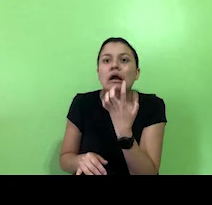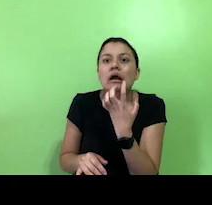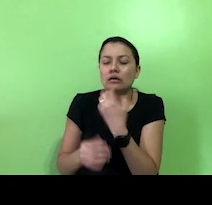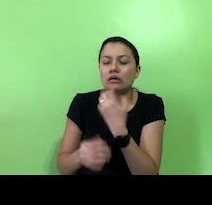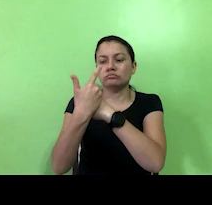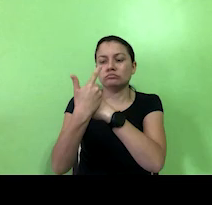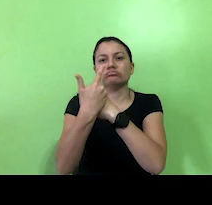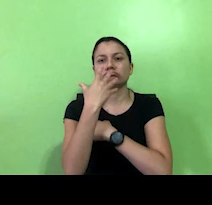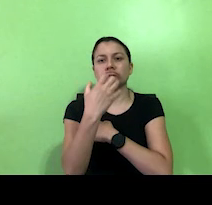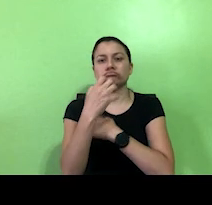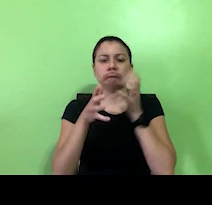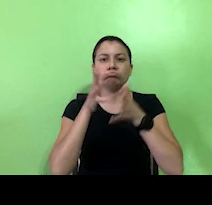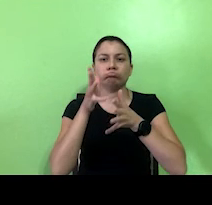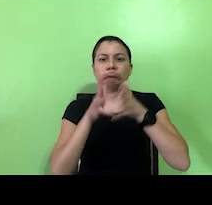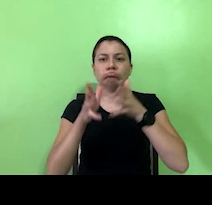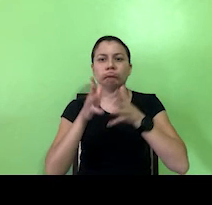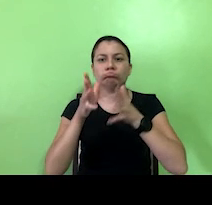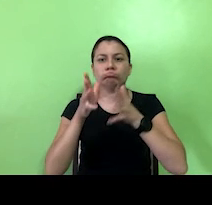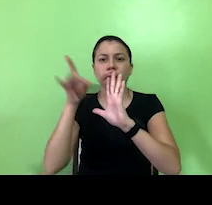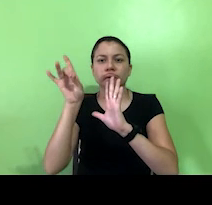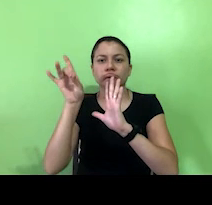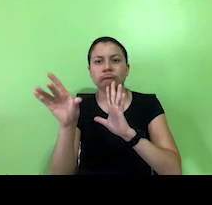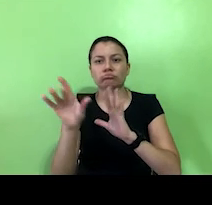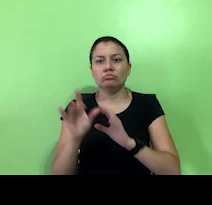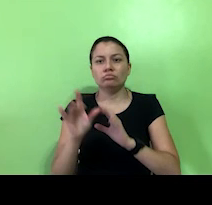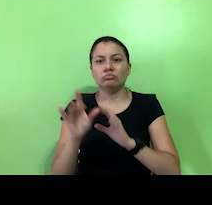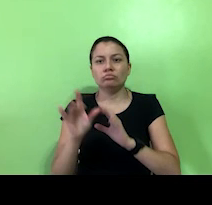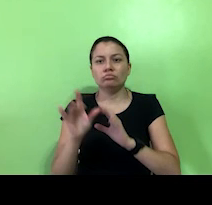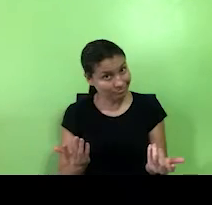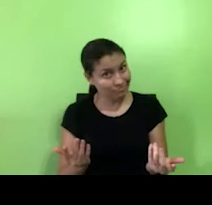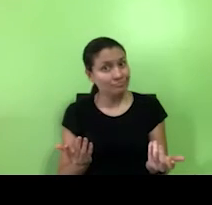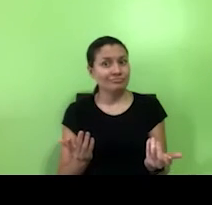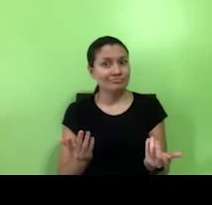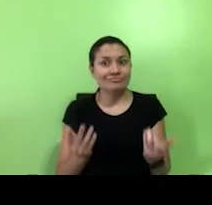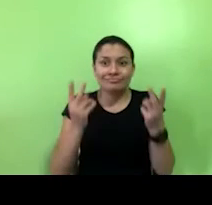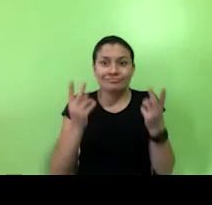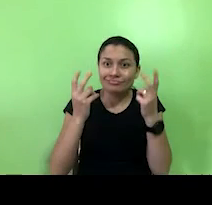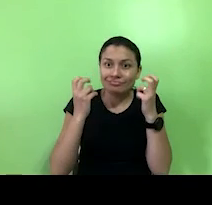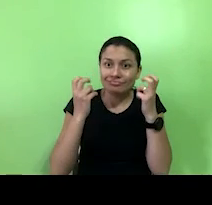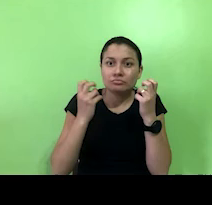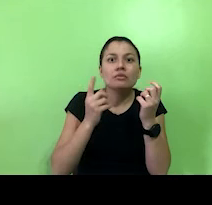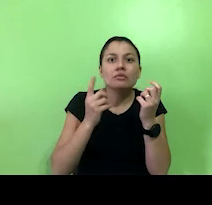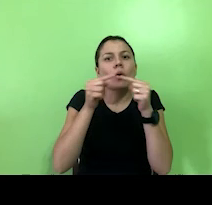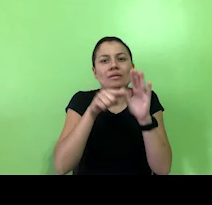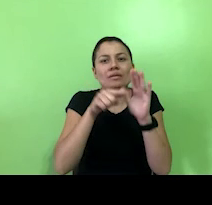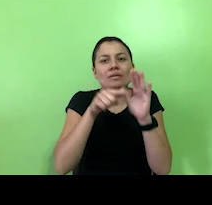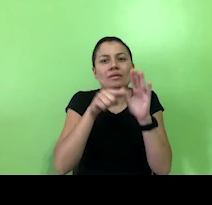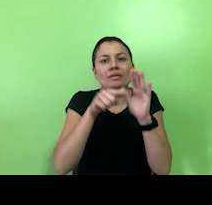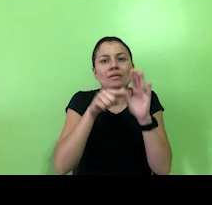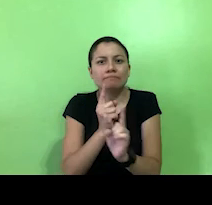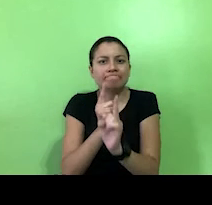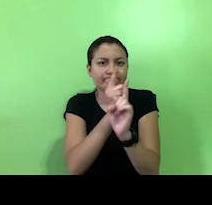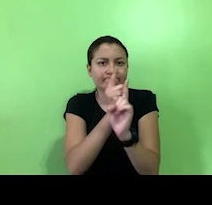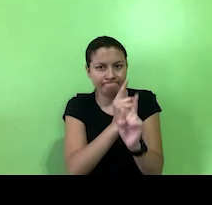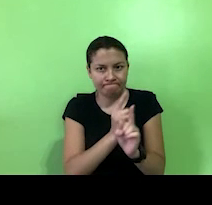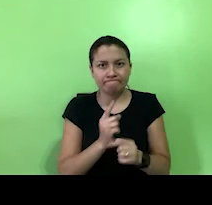e aí eu mando um vídeo sinalizando em Libras. Então, essas percepções vieram todas da pesquisa.